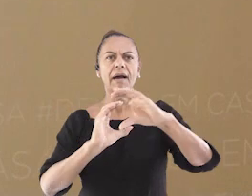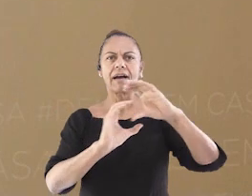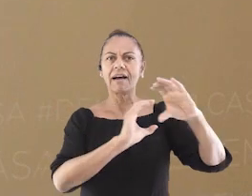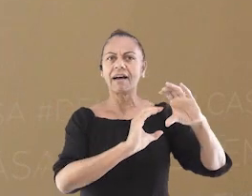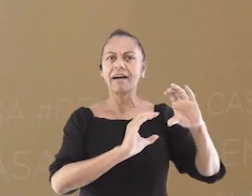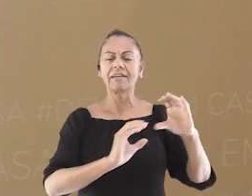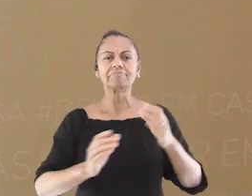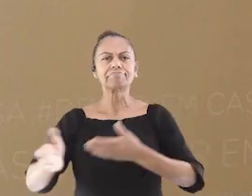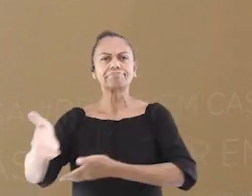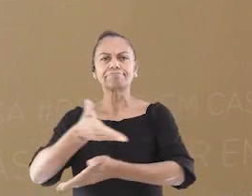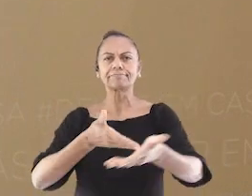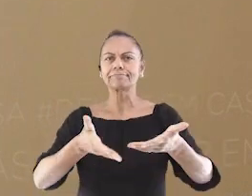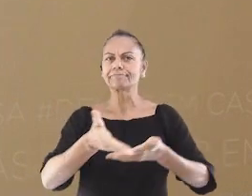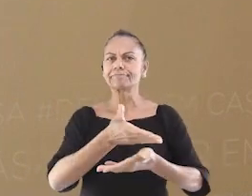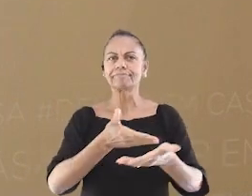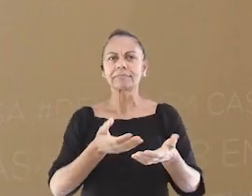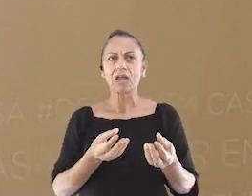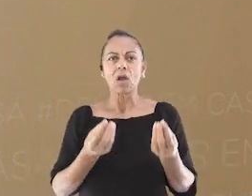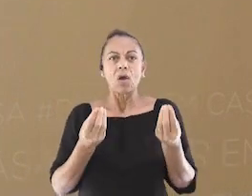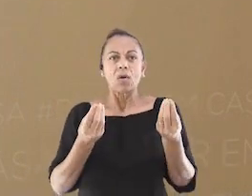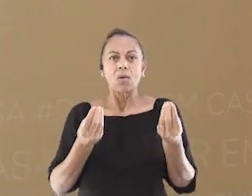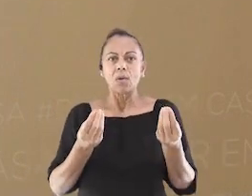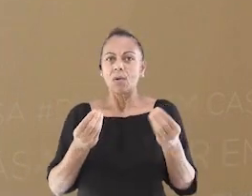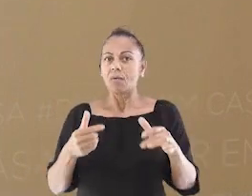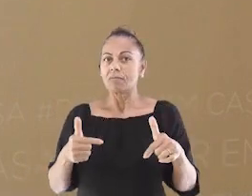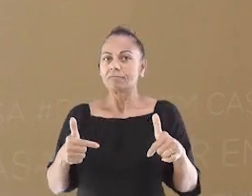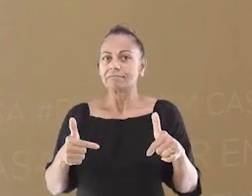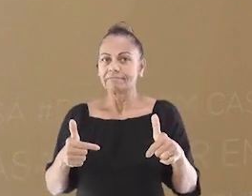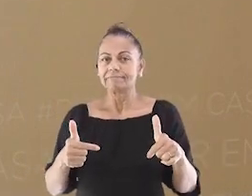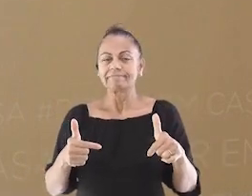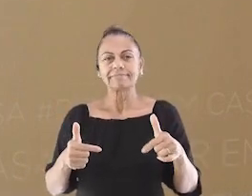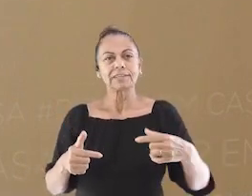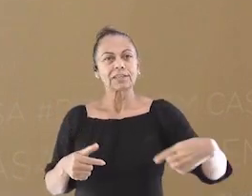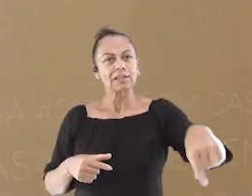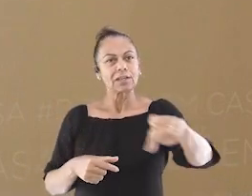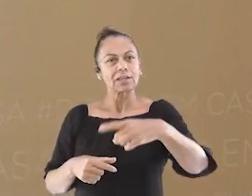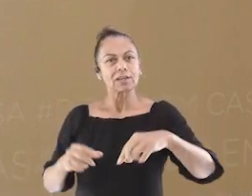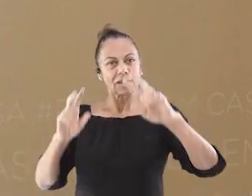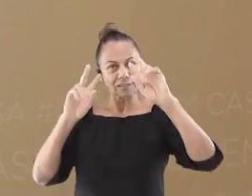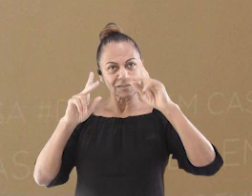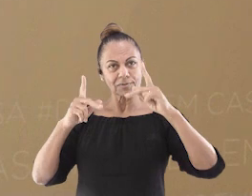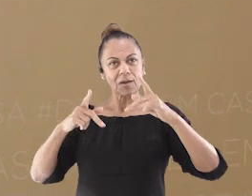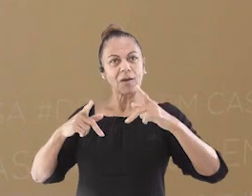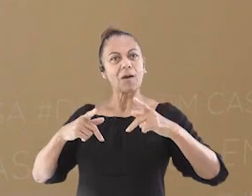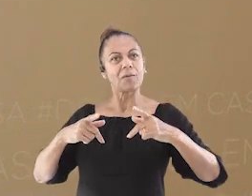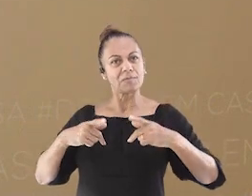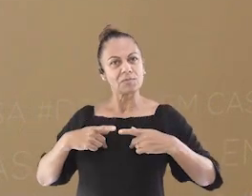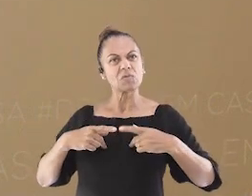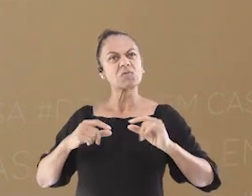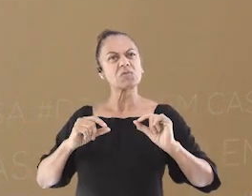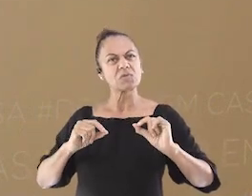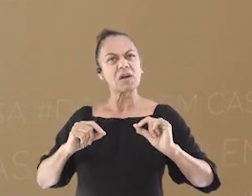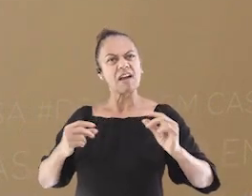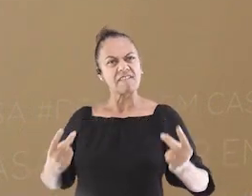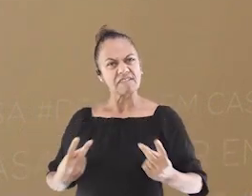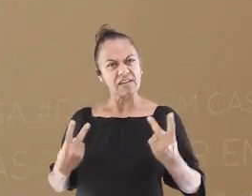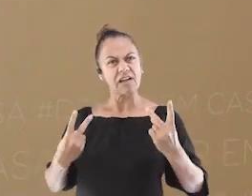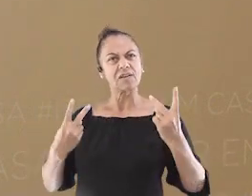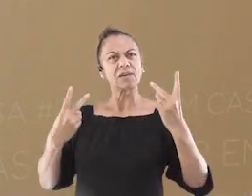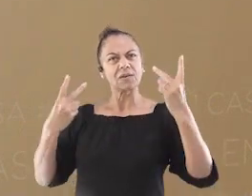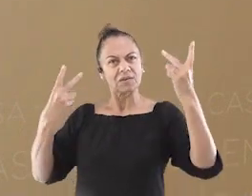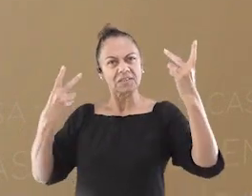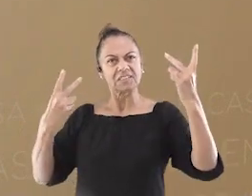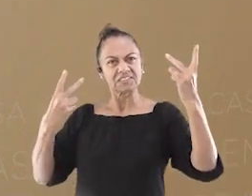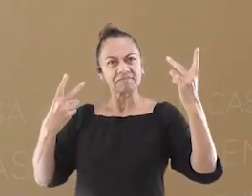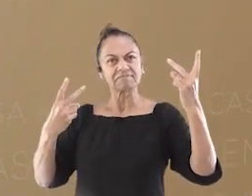e informações. Para lidar com isso, é importante ter certeza de que somos e dos valores